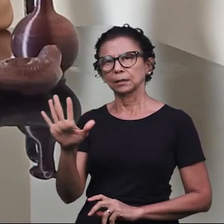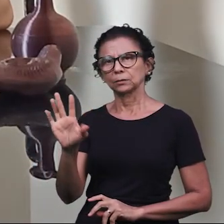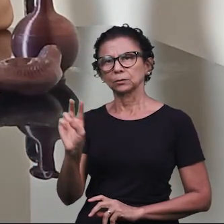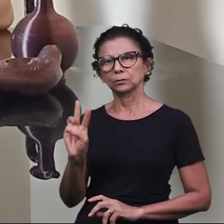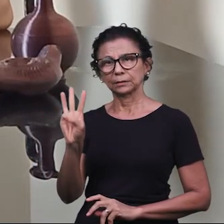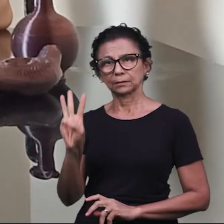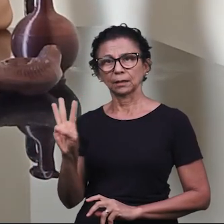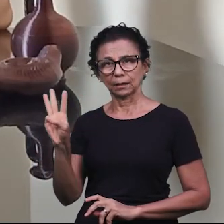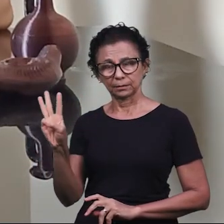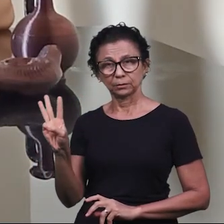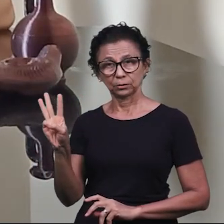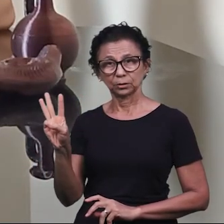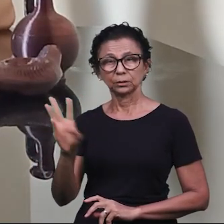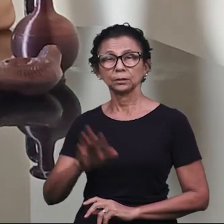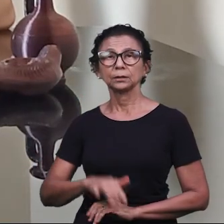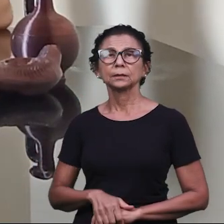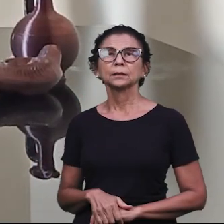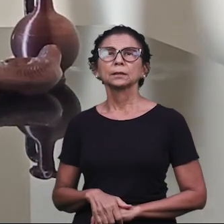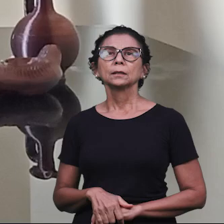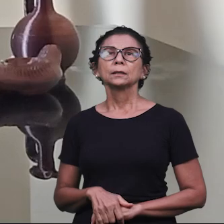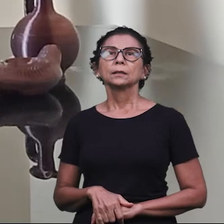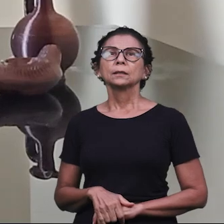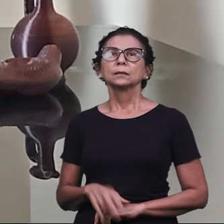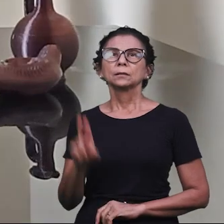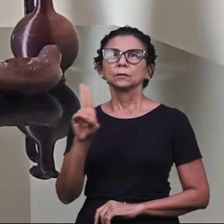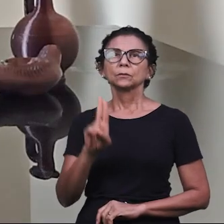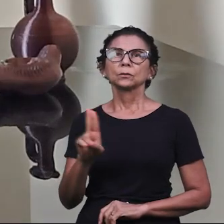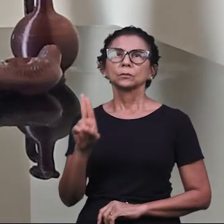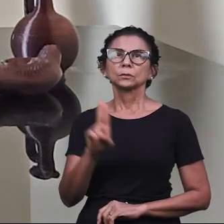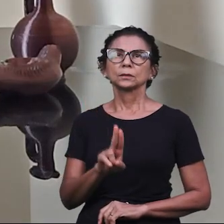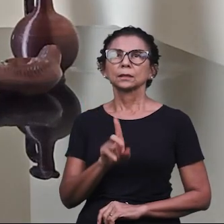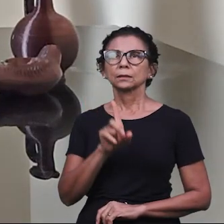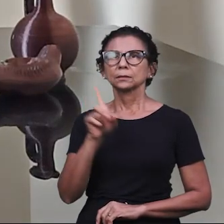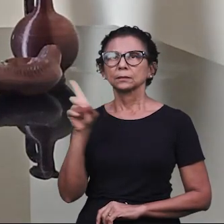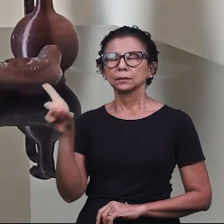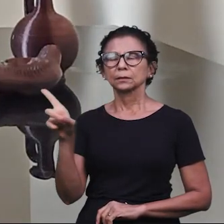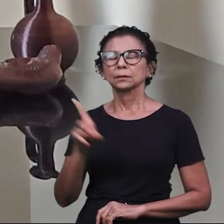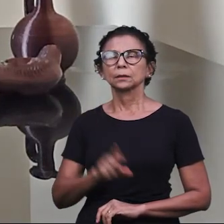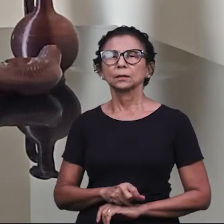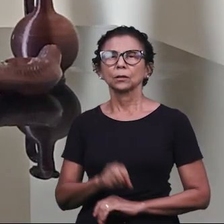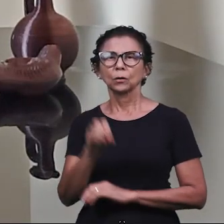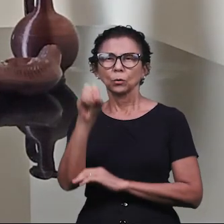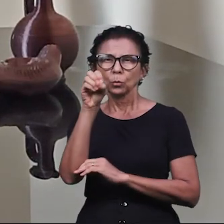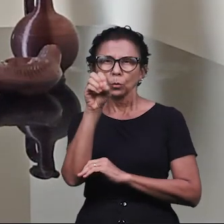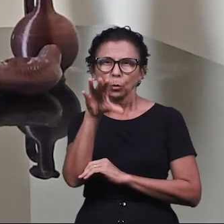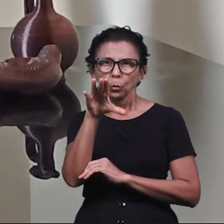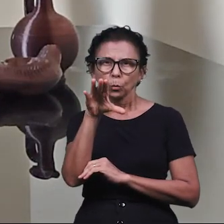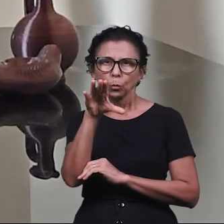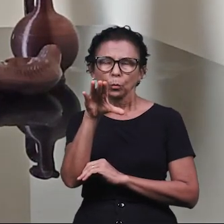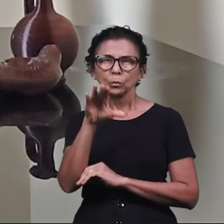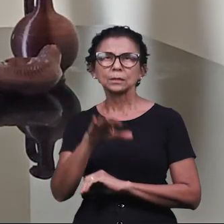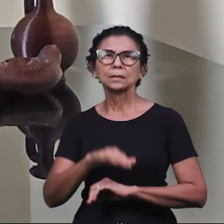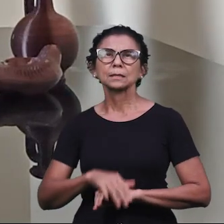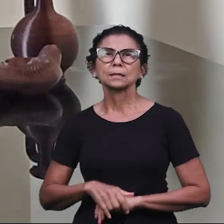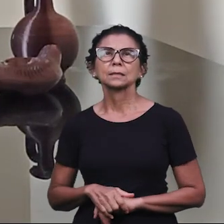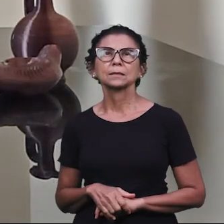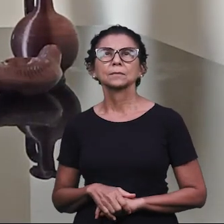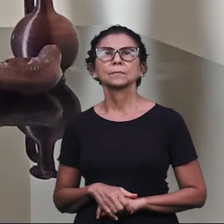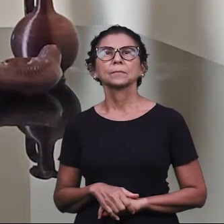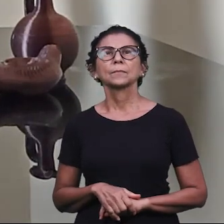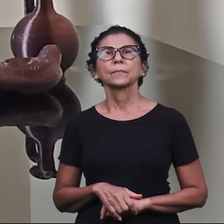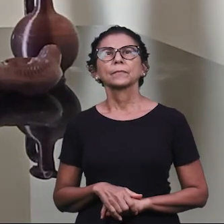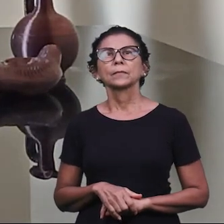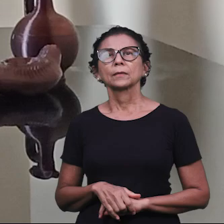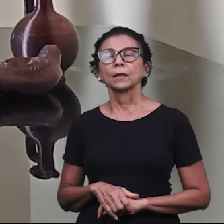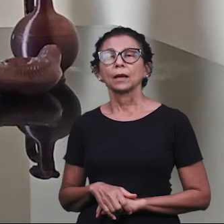site. E eu coloquei aqui, vou utilizar uma lanterna também, né, que como a história de Paulo